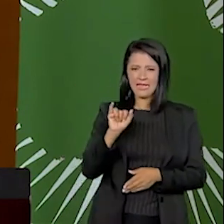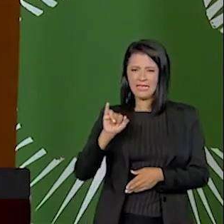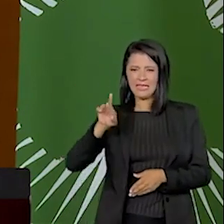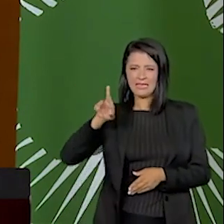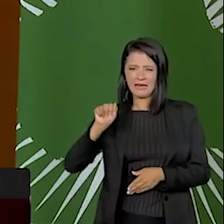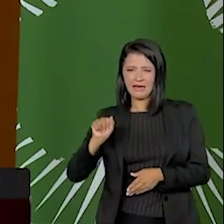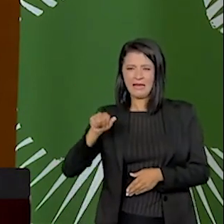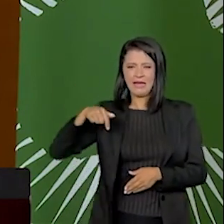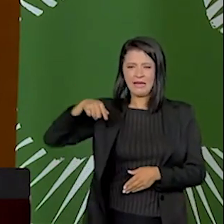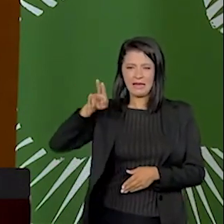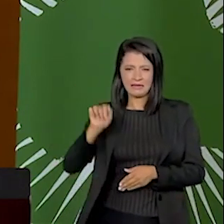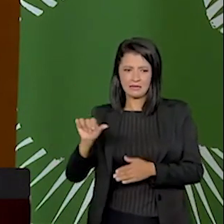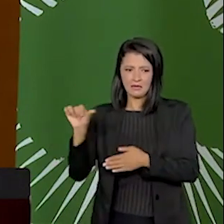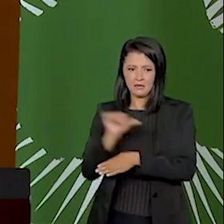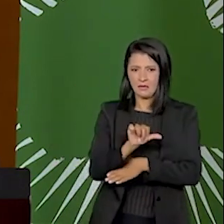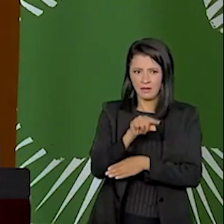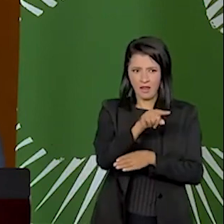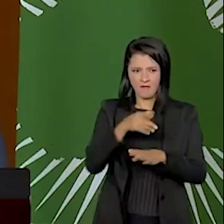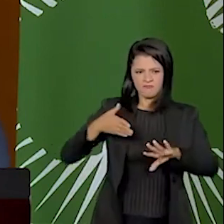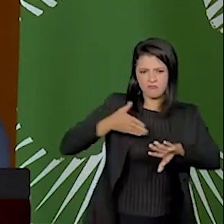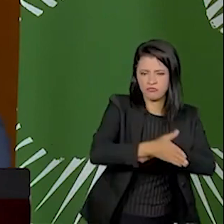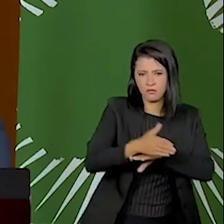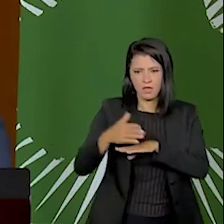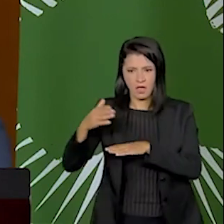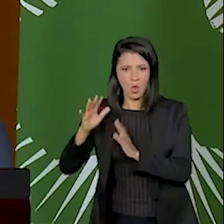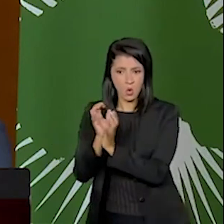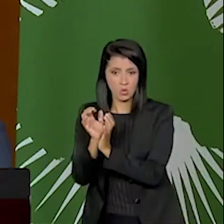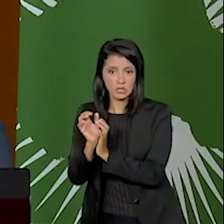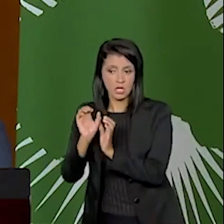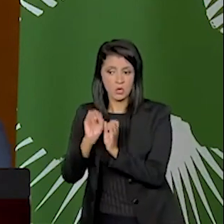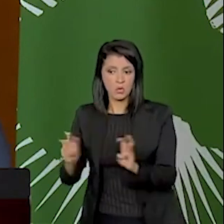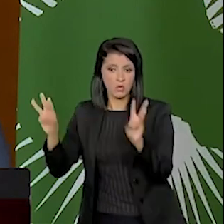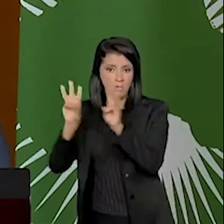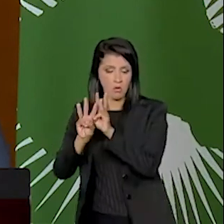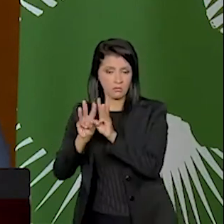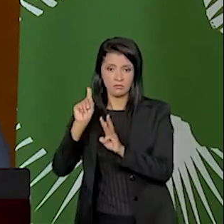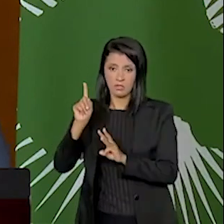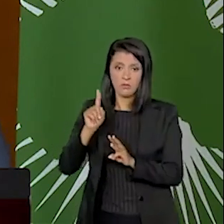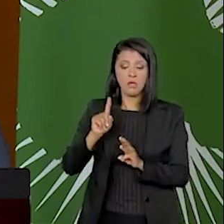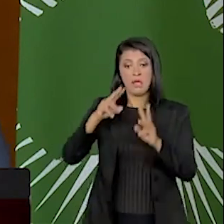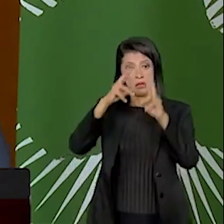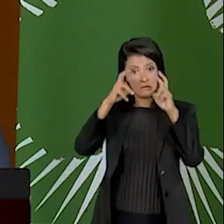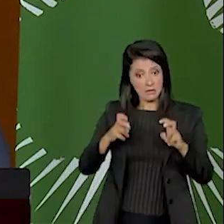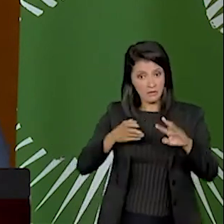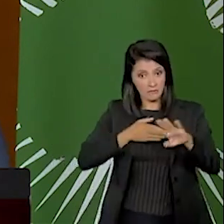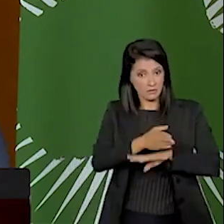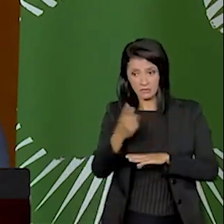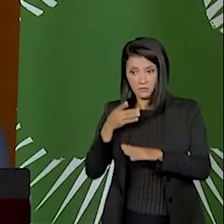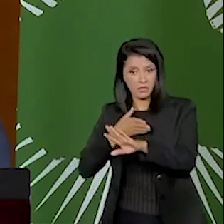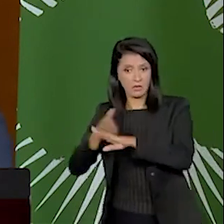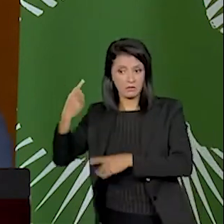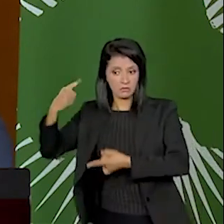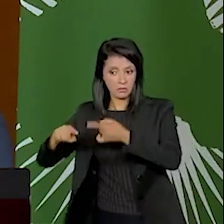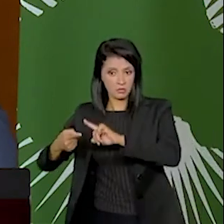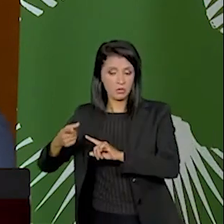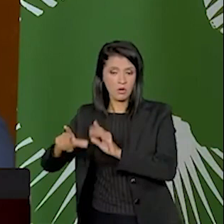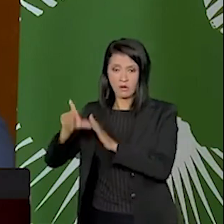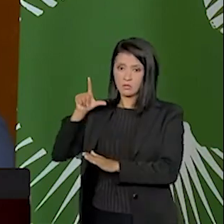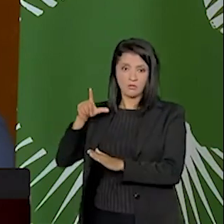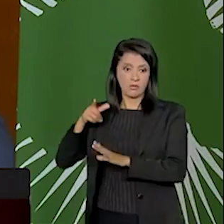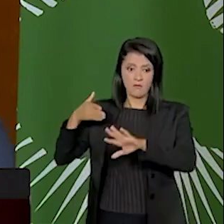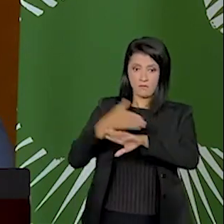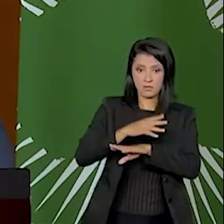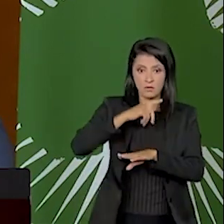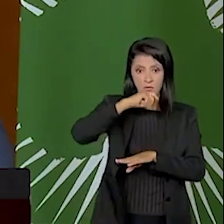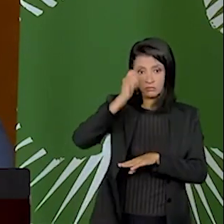conselho de segurança da on a invasão da Líbia não passou pelo conselho de segurança da Ono a invasão da Ucrânia não passou